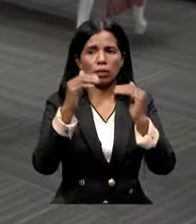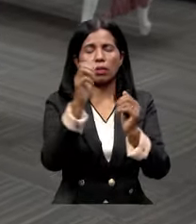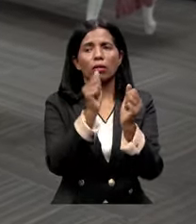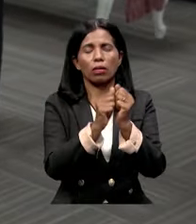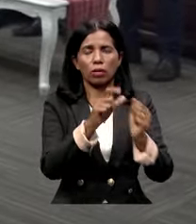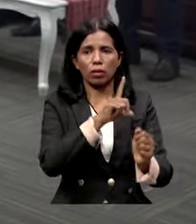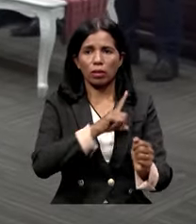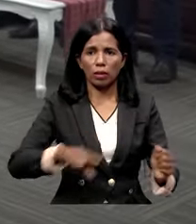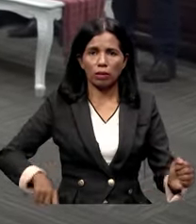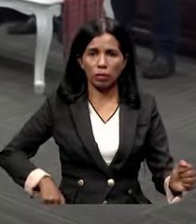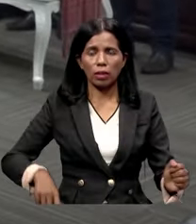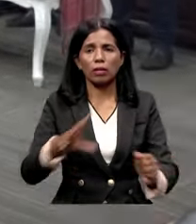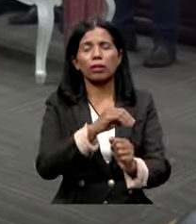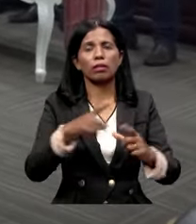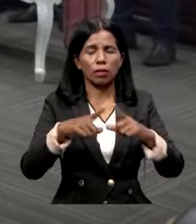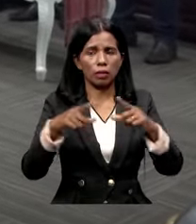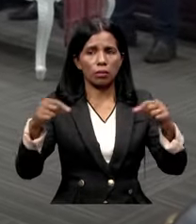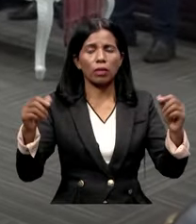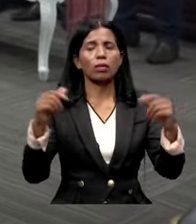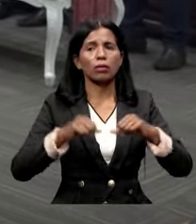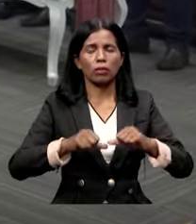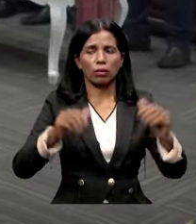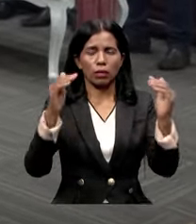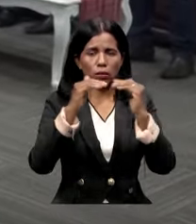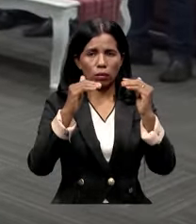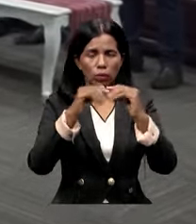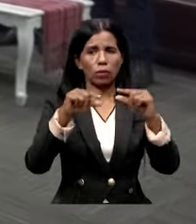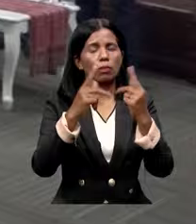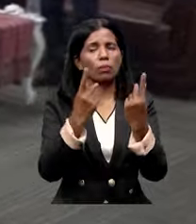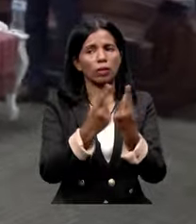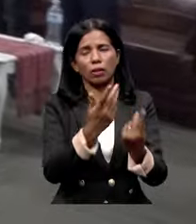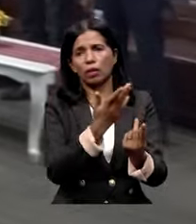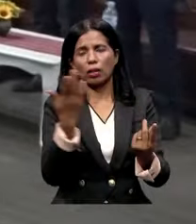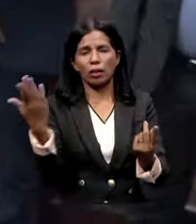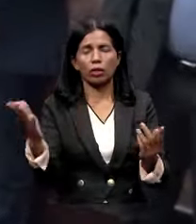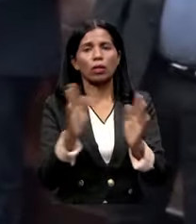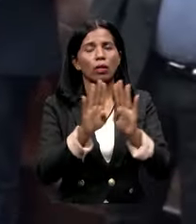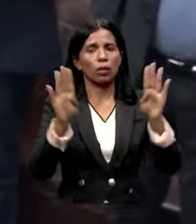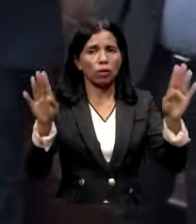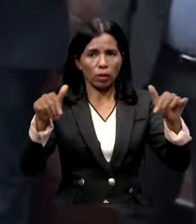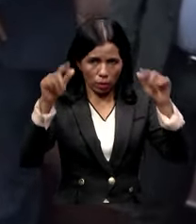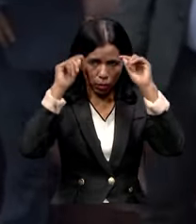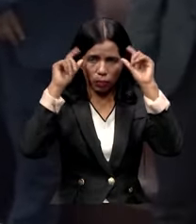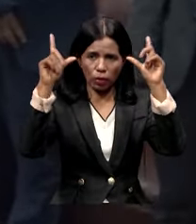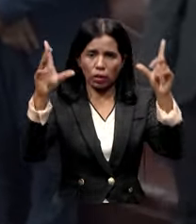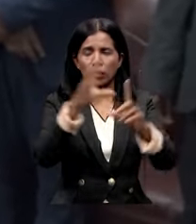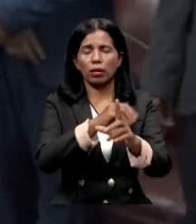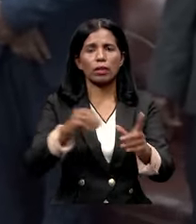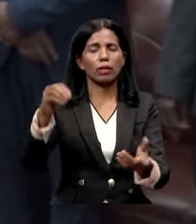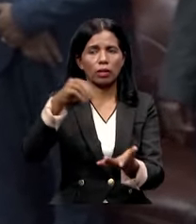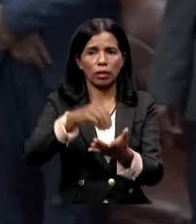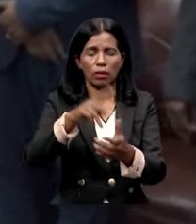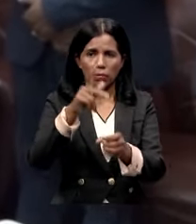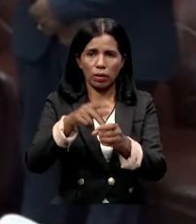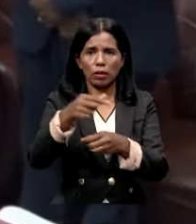liurai Japão, nomos continua encontro ho empresa balun atulo que estaleiro e a Timor-Leste no explora mina no